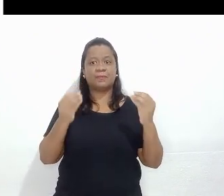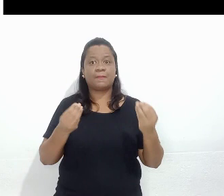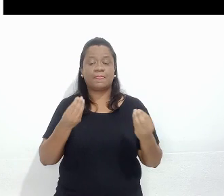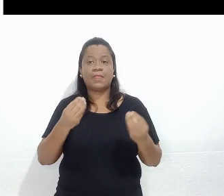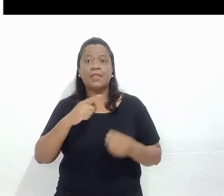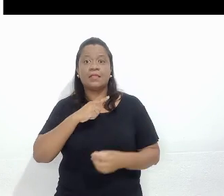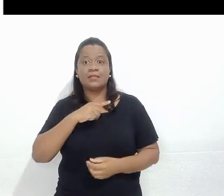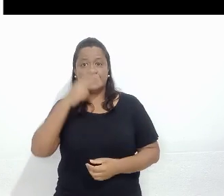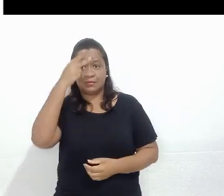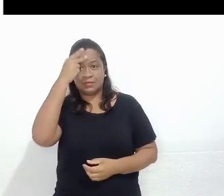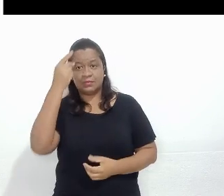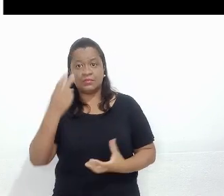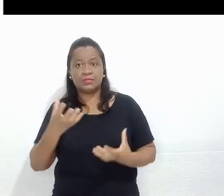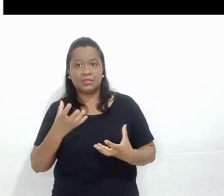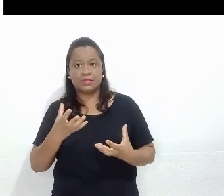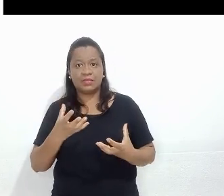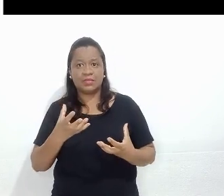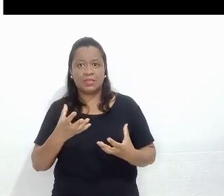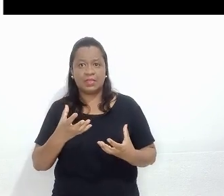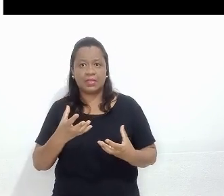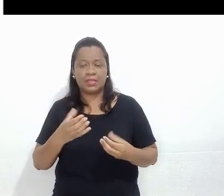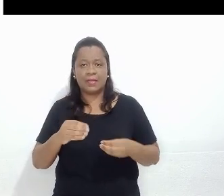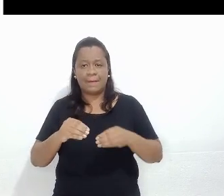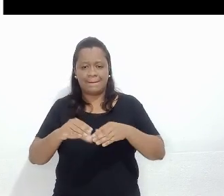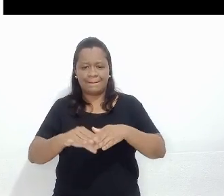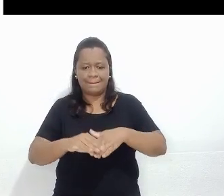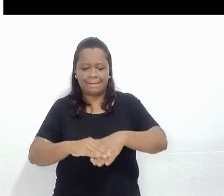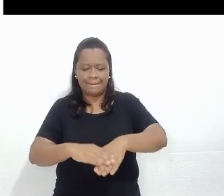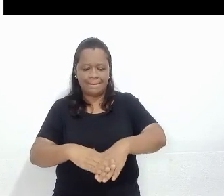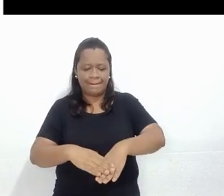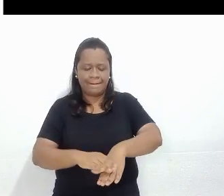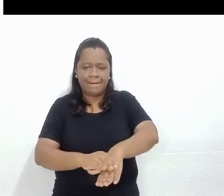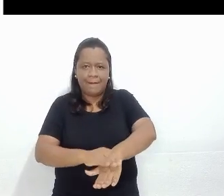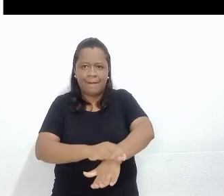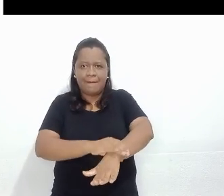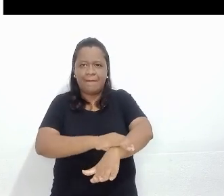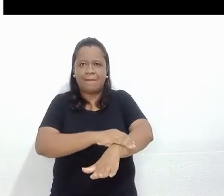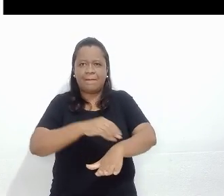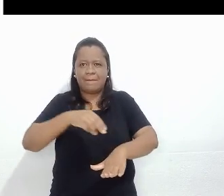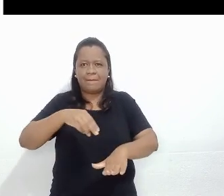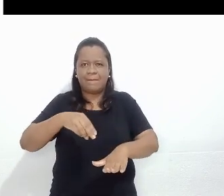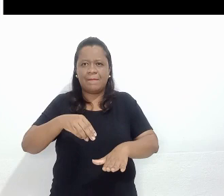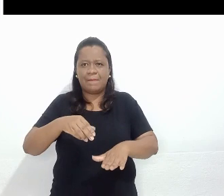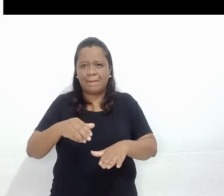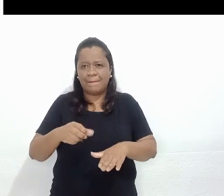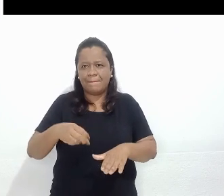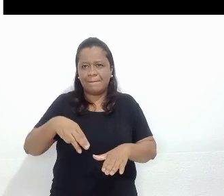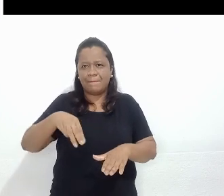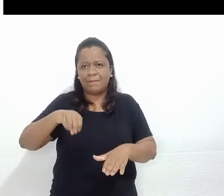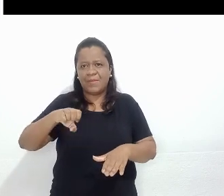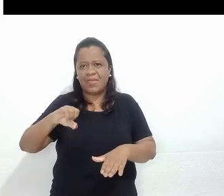uma meia, essas meias de mulher, meia fina, meia calça, né? Usa uma meia de mulher na frente da lente, que dá uma